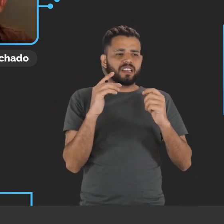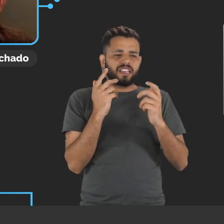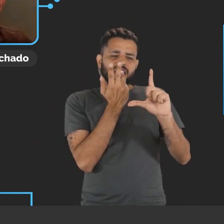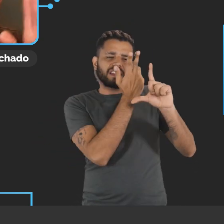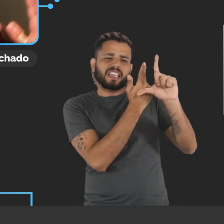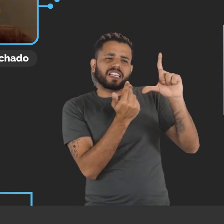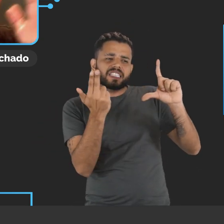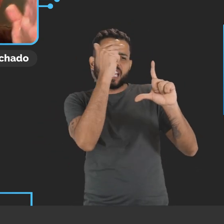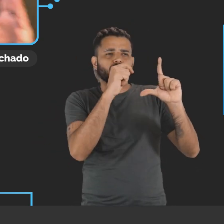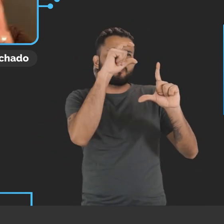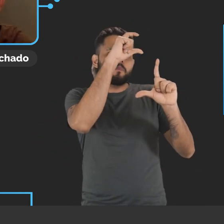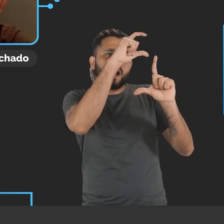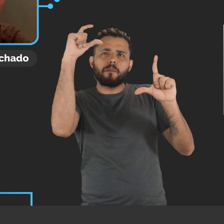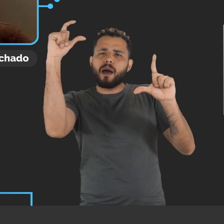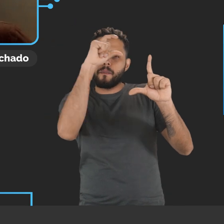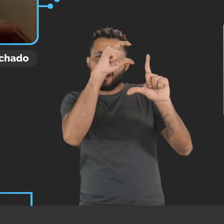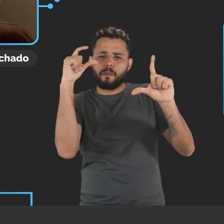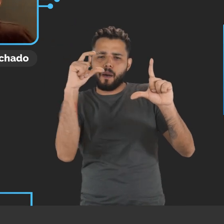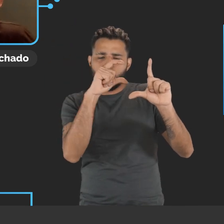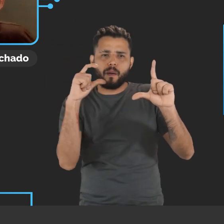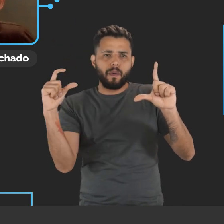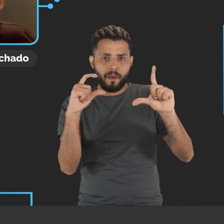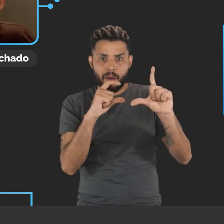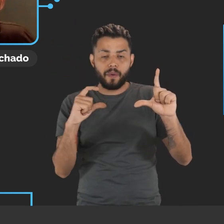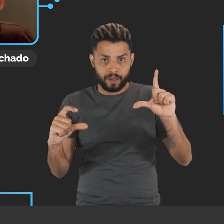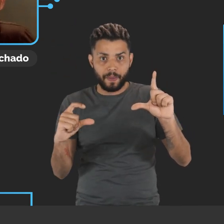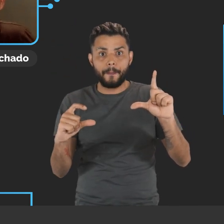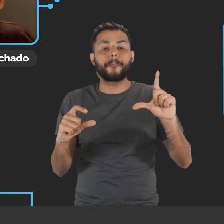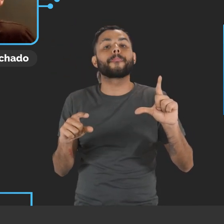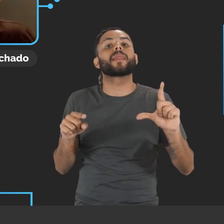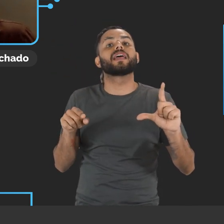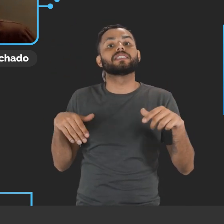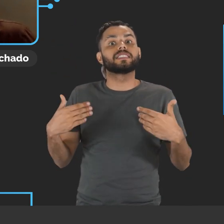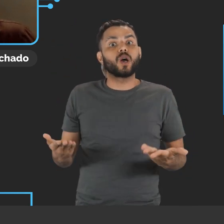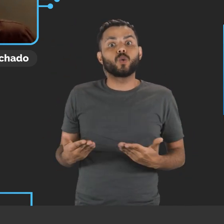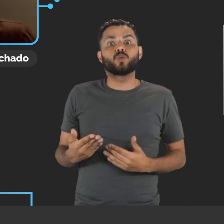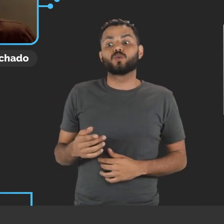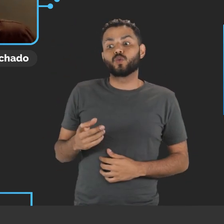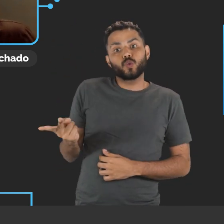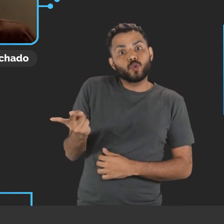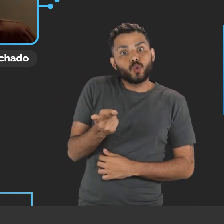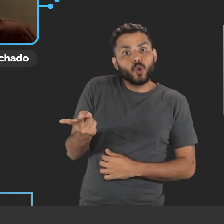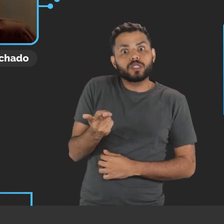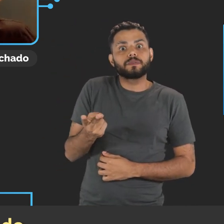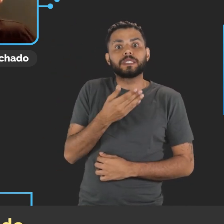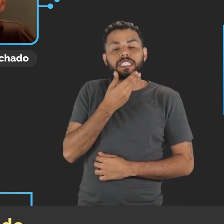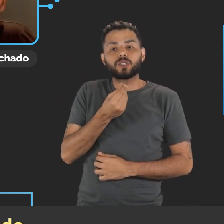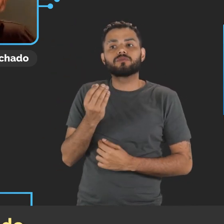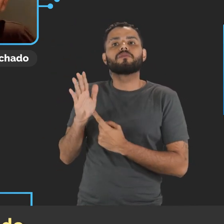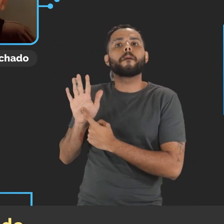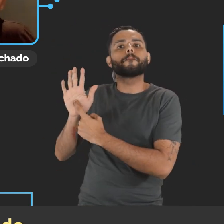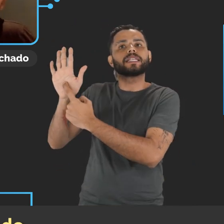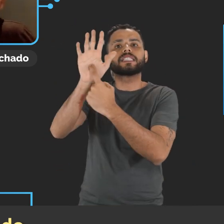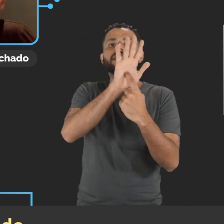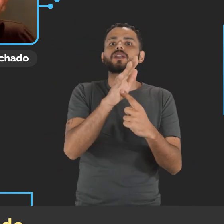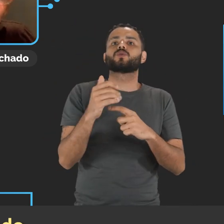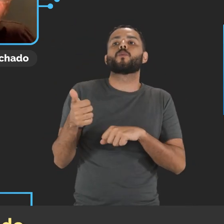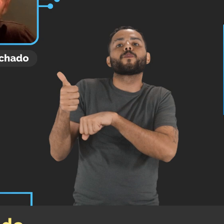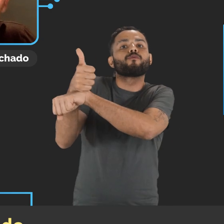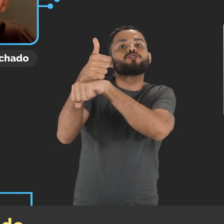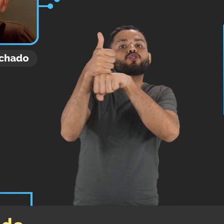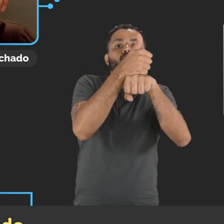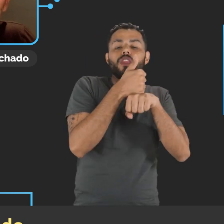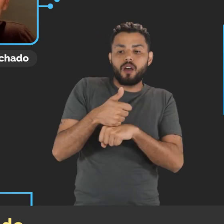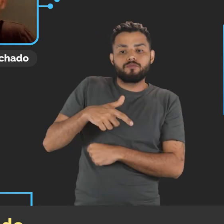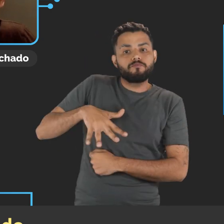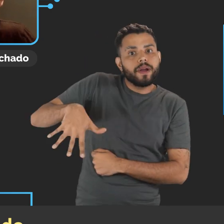desenho, né, do filme, quadro a quadro, e esses meninos estão sendo apresentados ao mercado, para produtoras